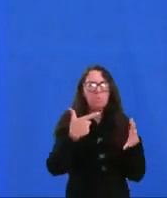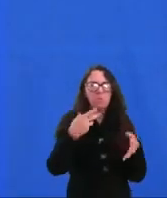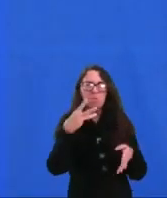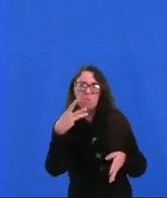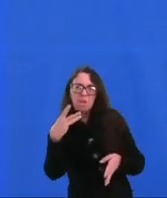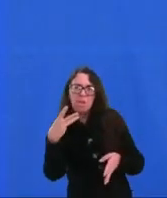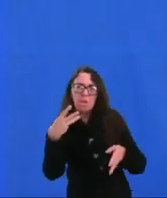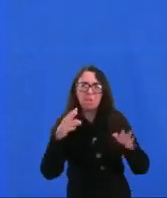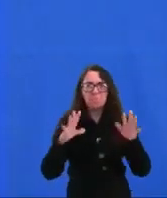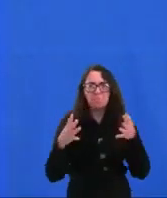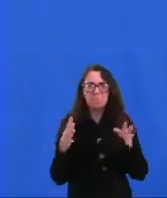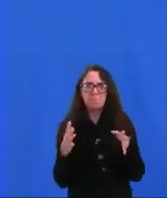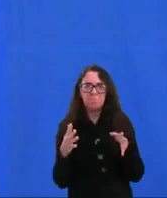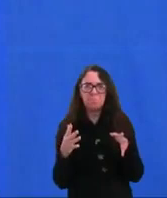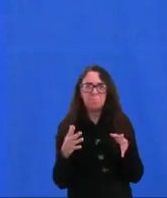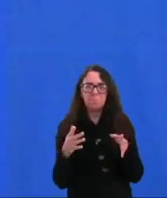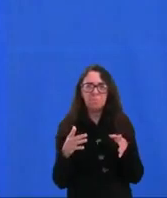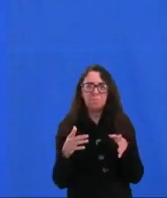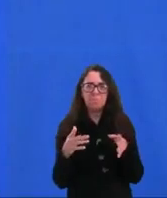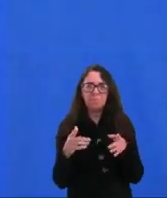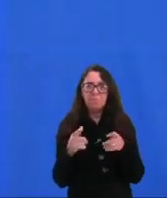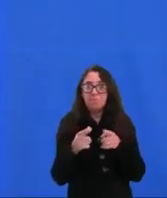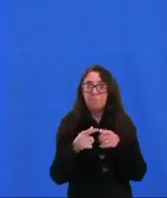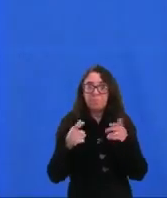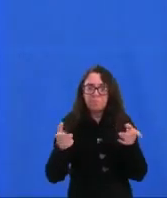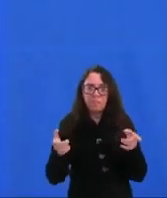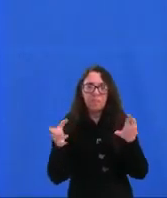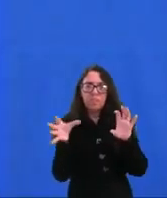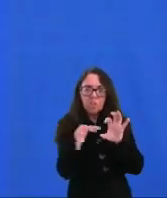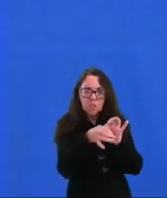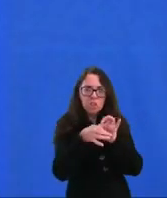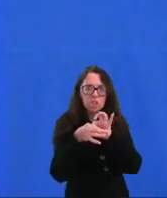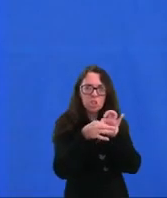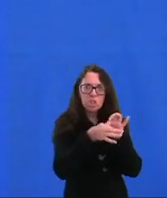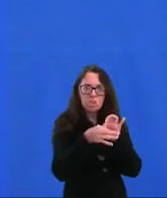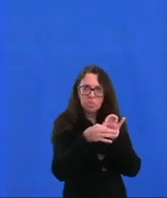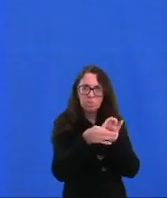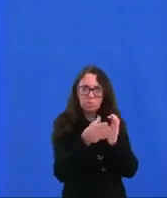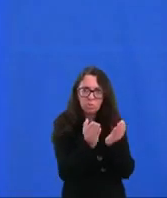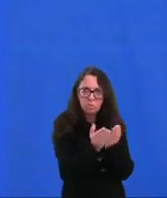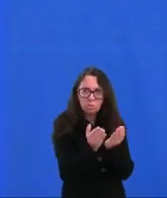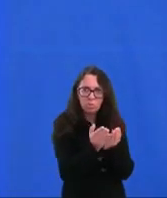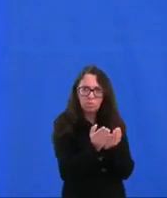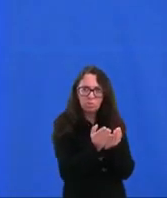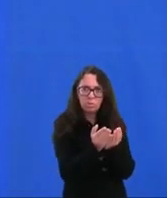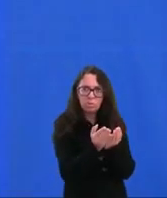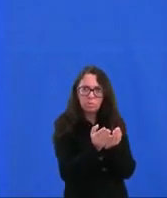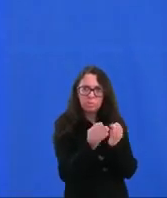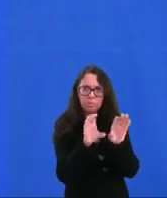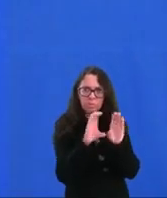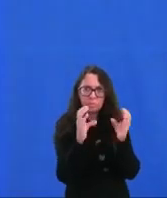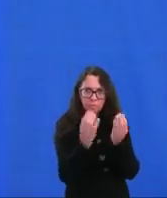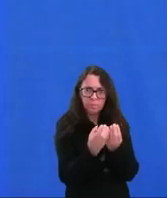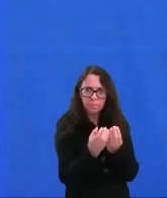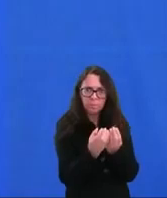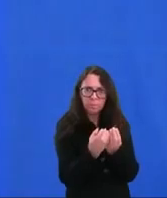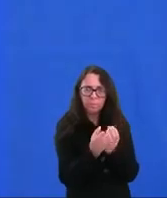Amados, desculpa aqui, eu li o 18. Tá vendo que tá uma coisa estranha aqui? É o 28, amados.